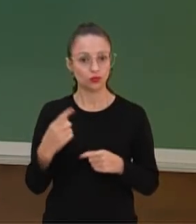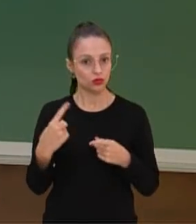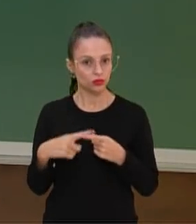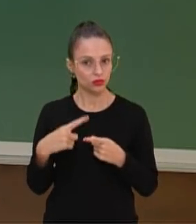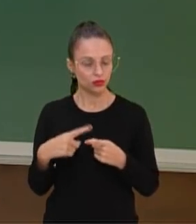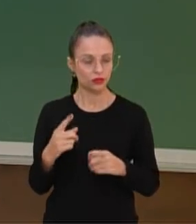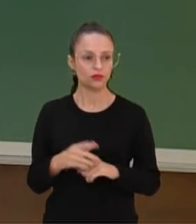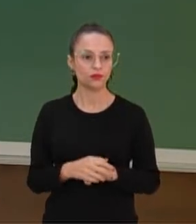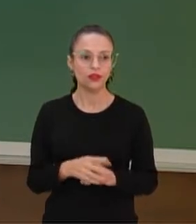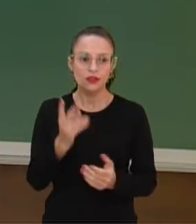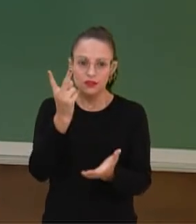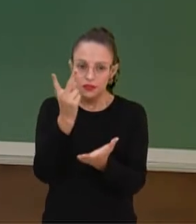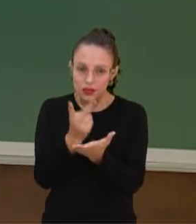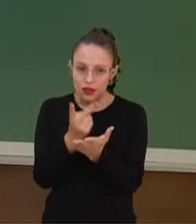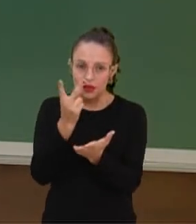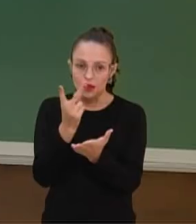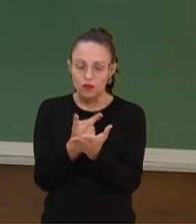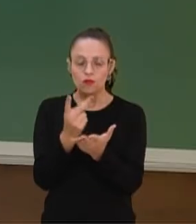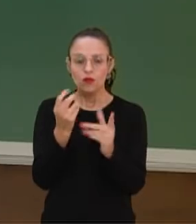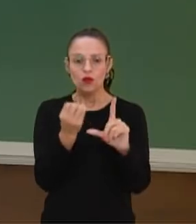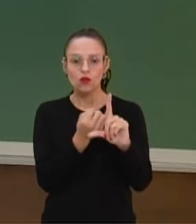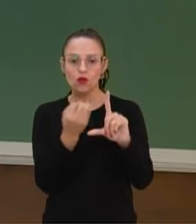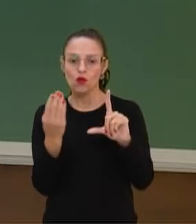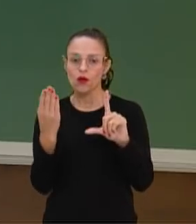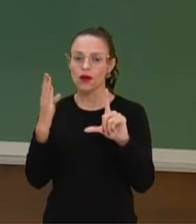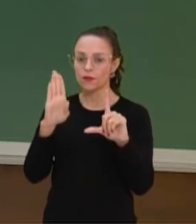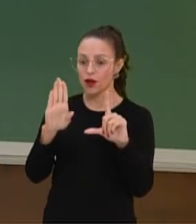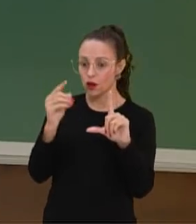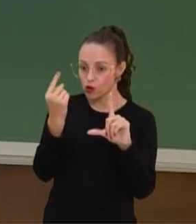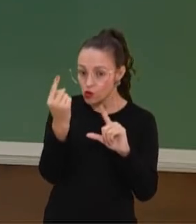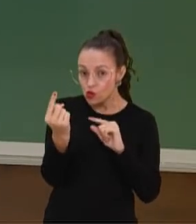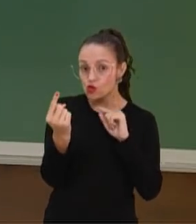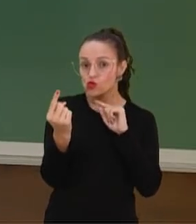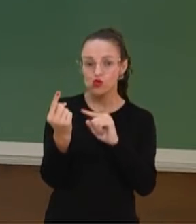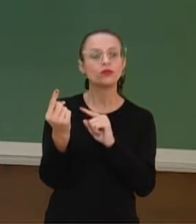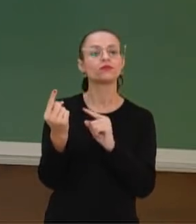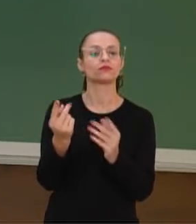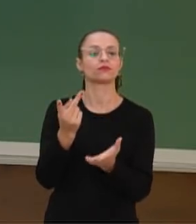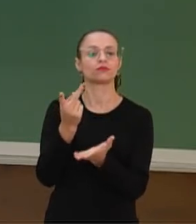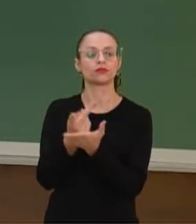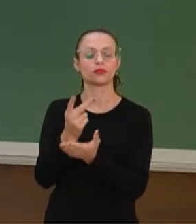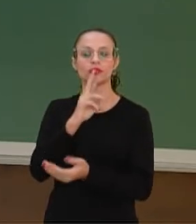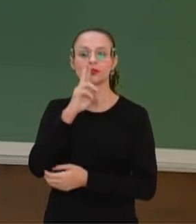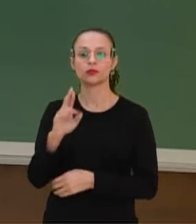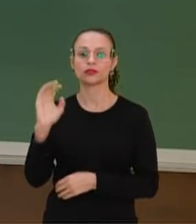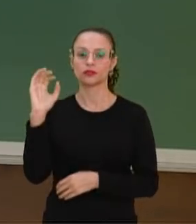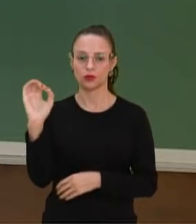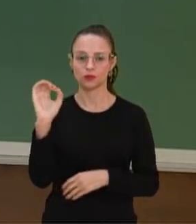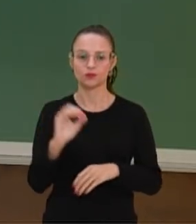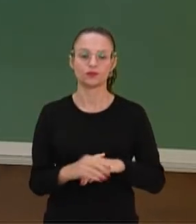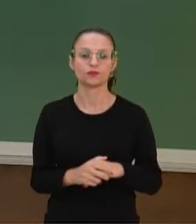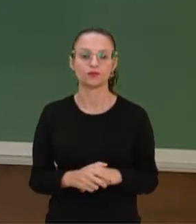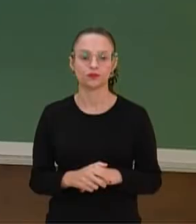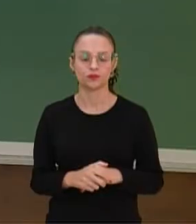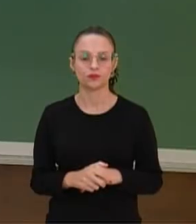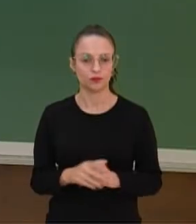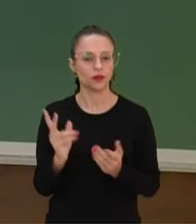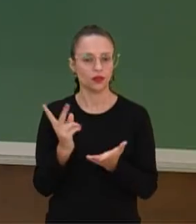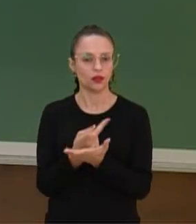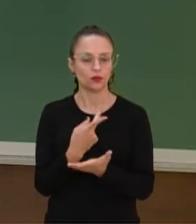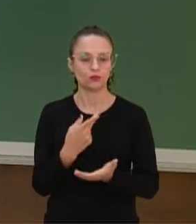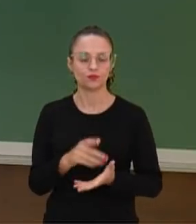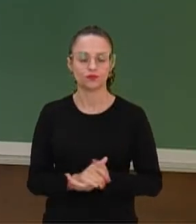quê? Toda vez que o meu logaritmando é 1, a resposta é sempre 0. Então está